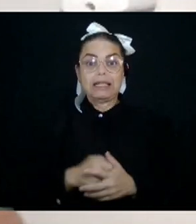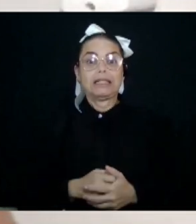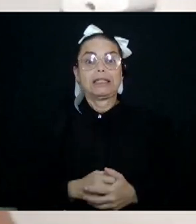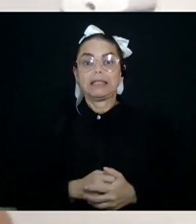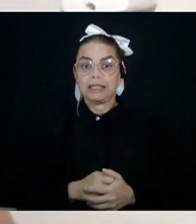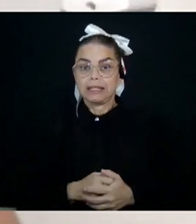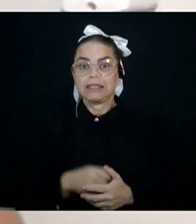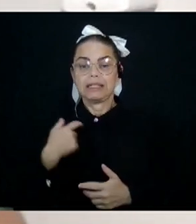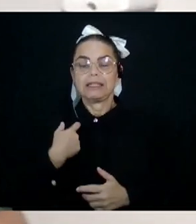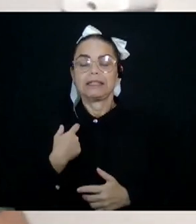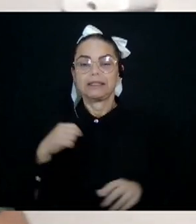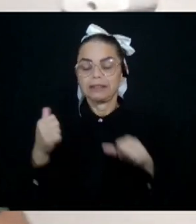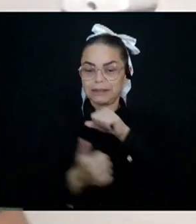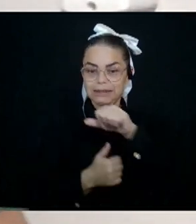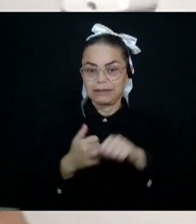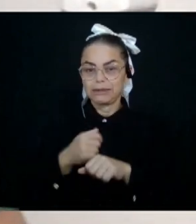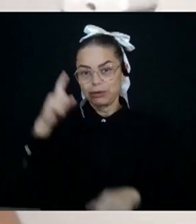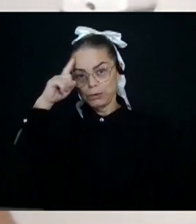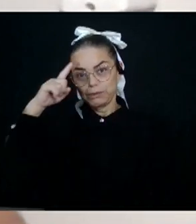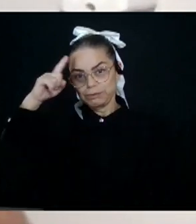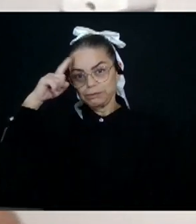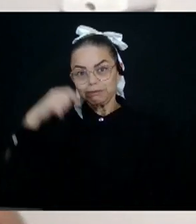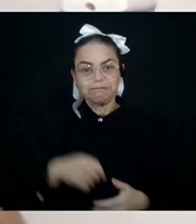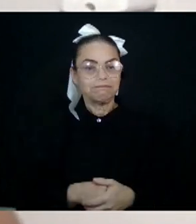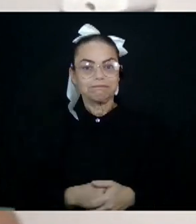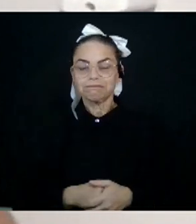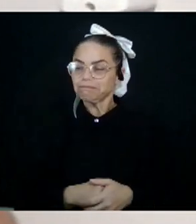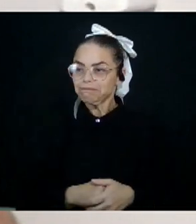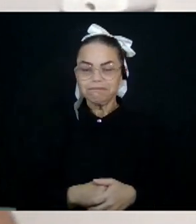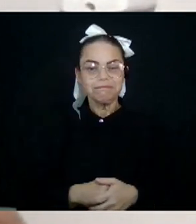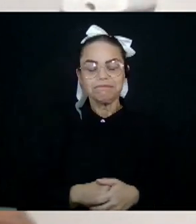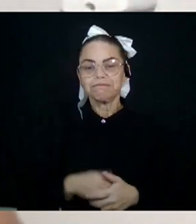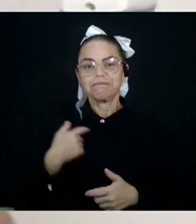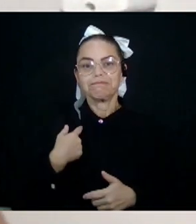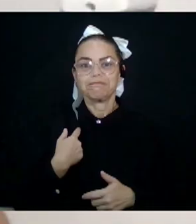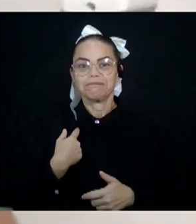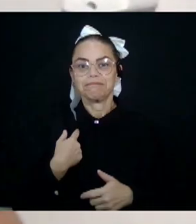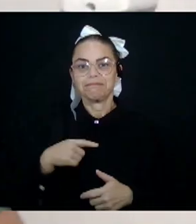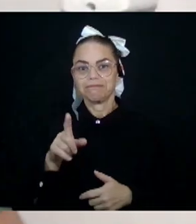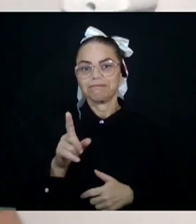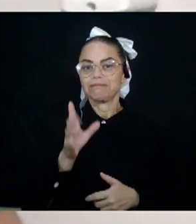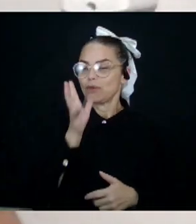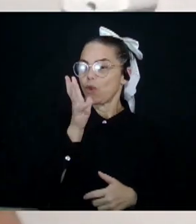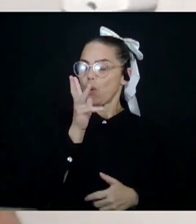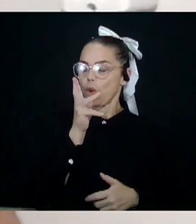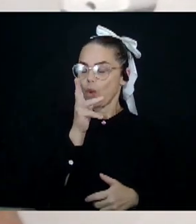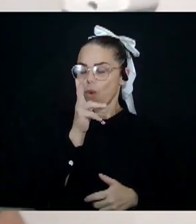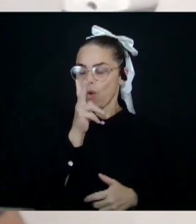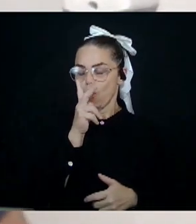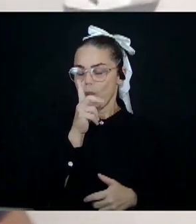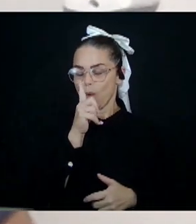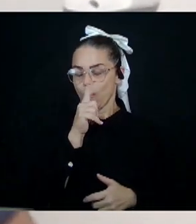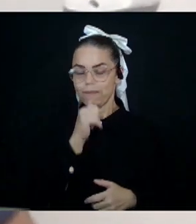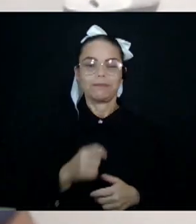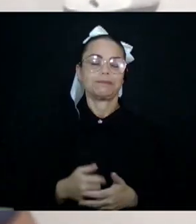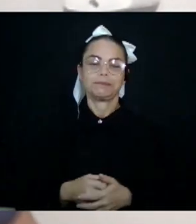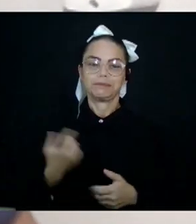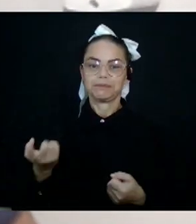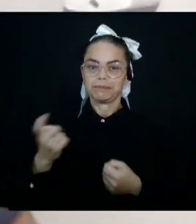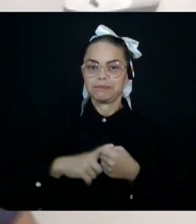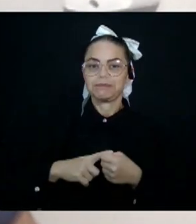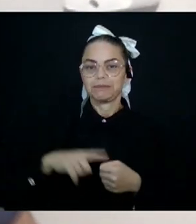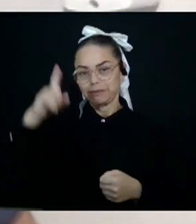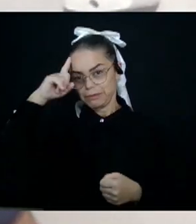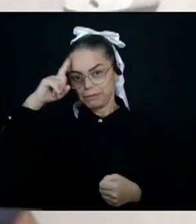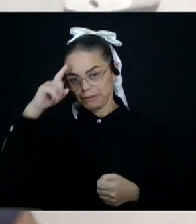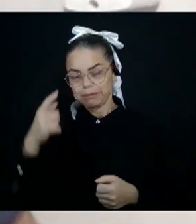rotina mudar, acaba que a gente tem que se ajustar a isso e demora um pouquinho a voltar à rotina normal.